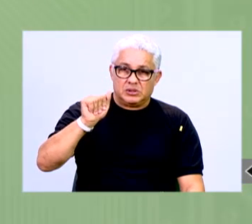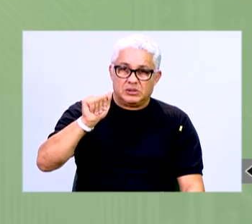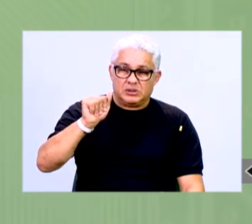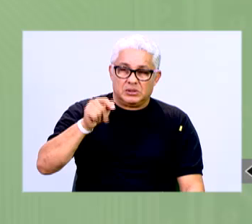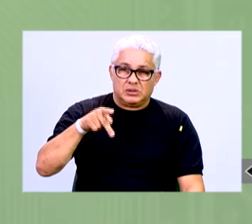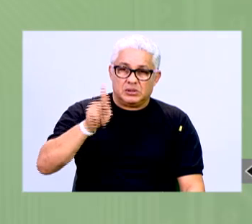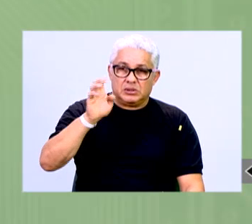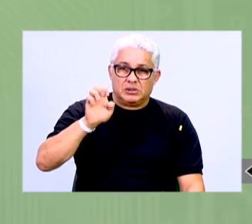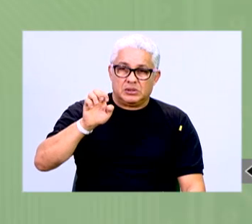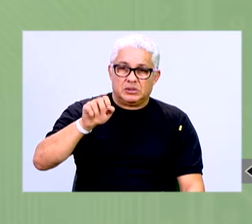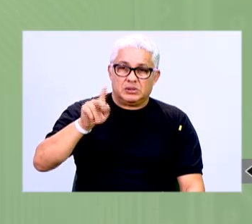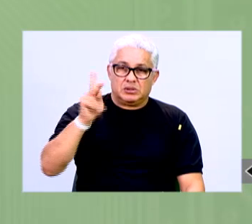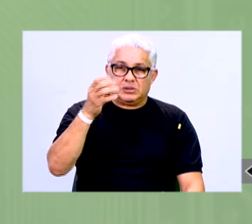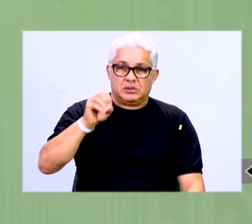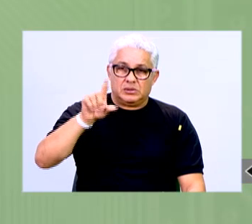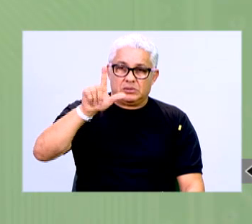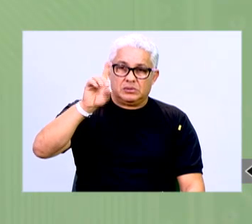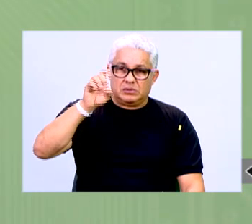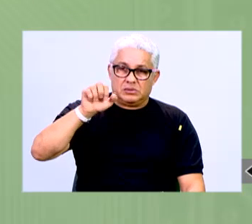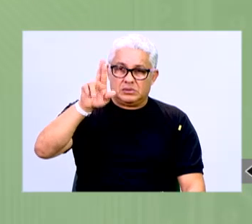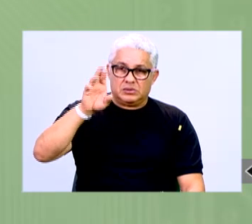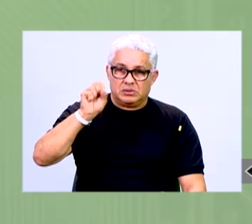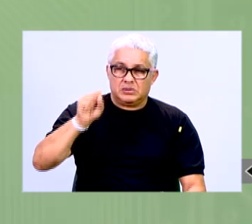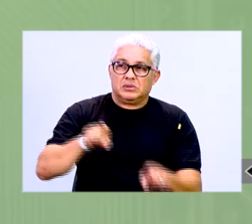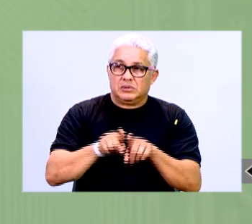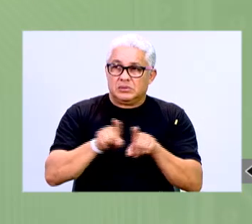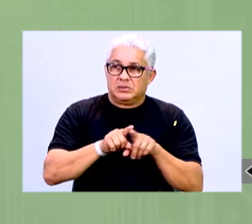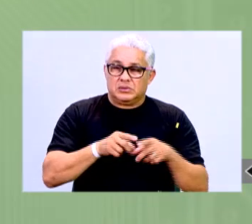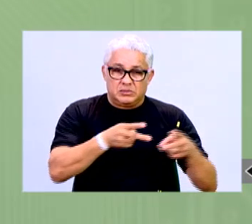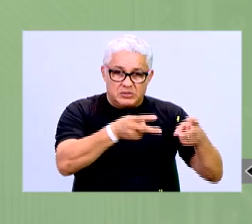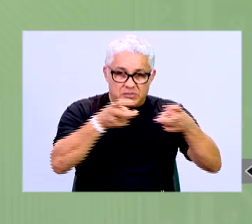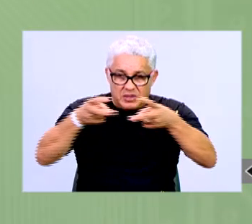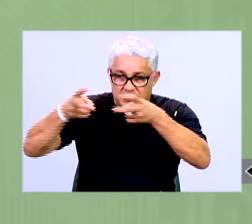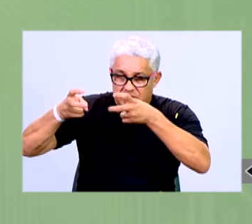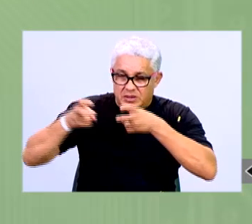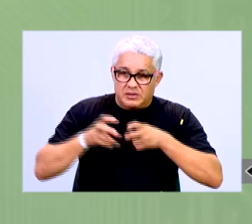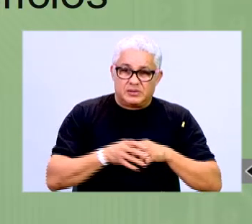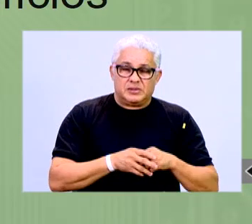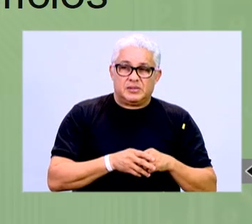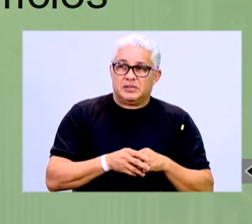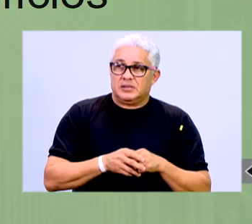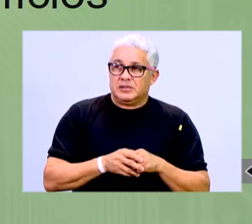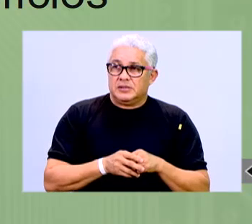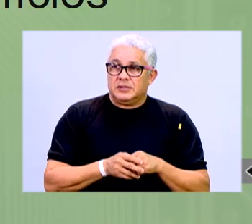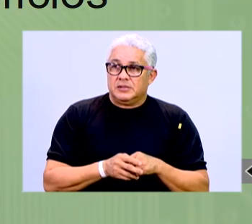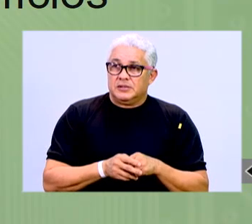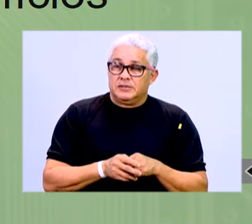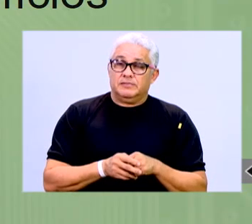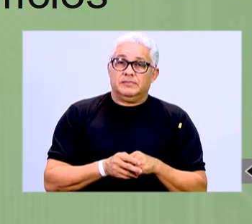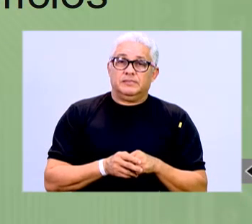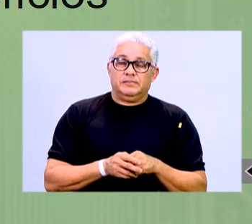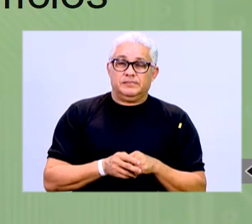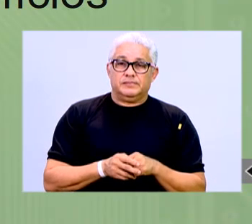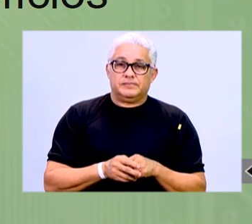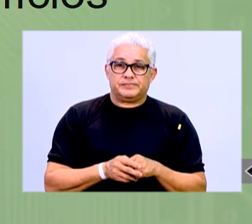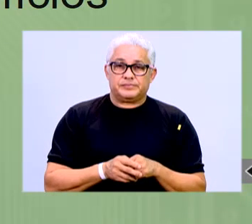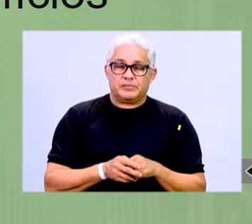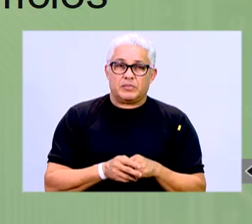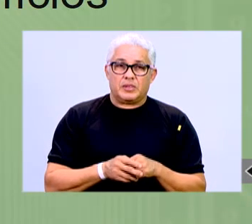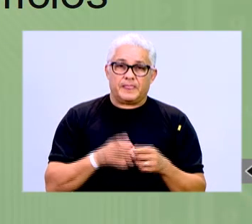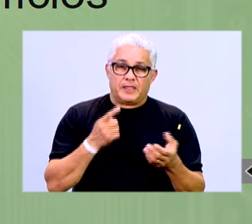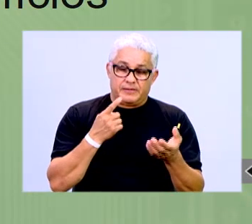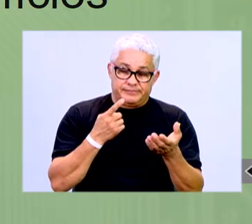e identificar as restrições impostas à solução. Para estabelecer